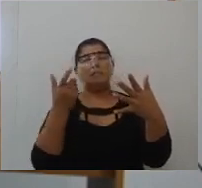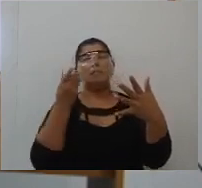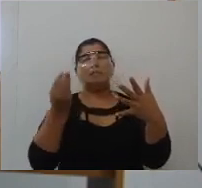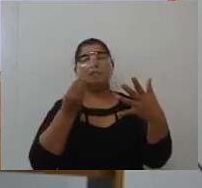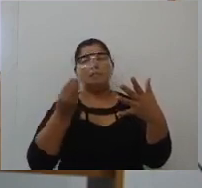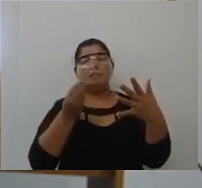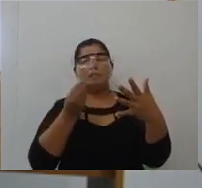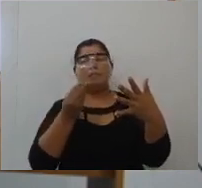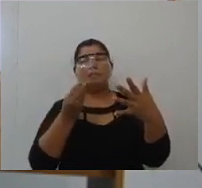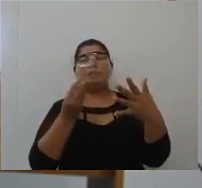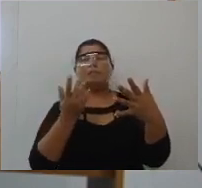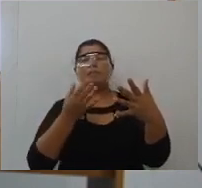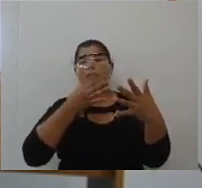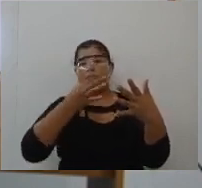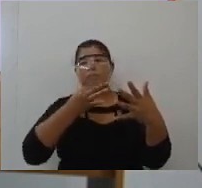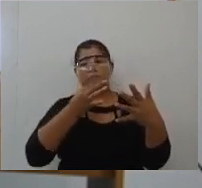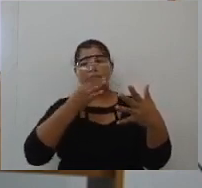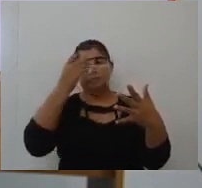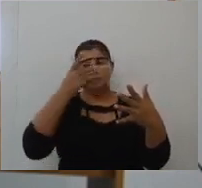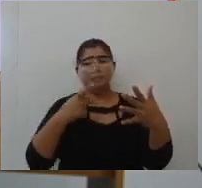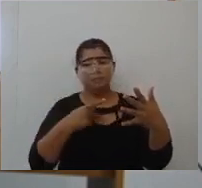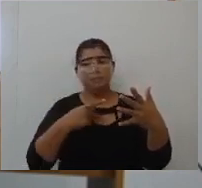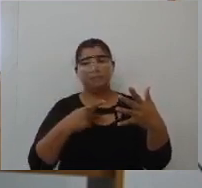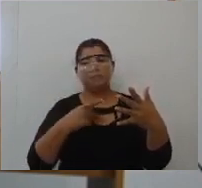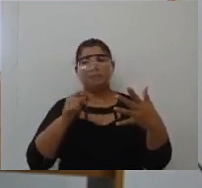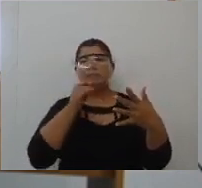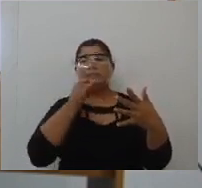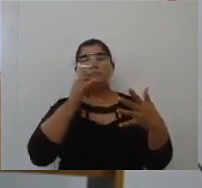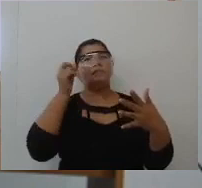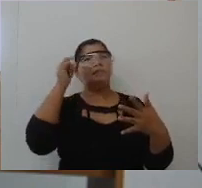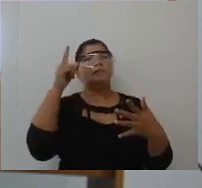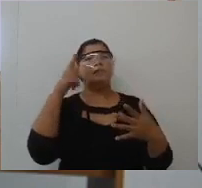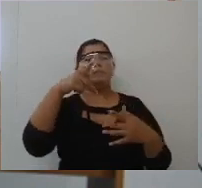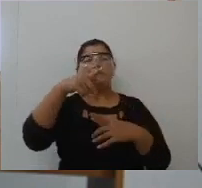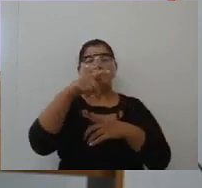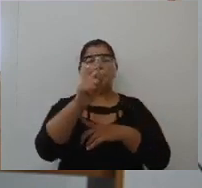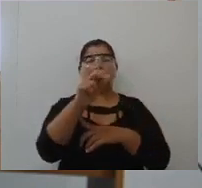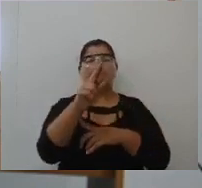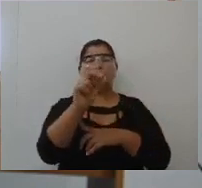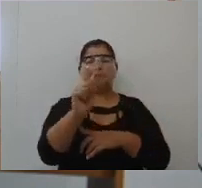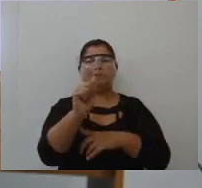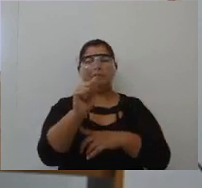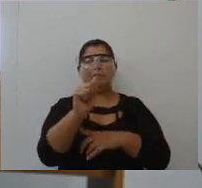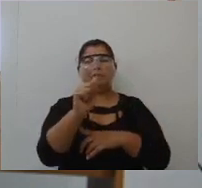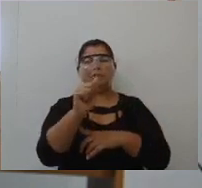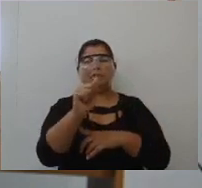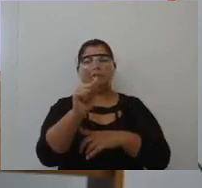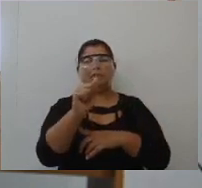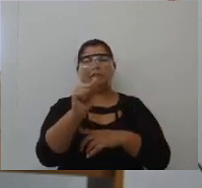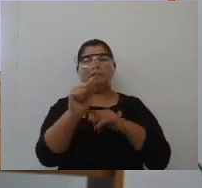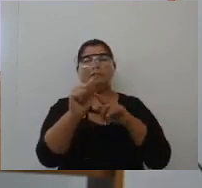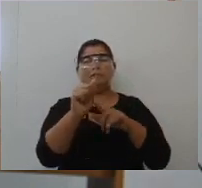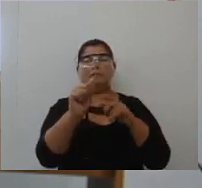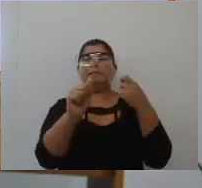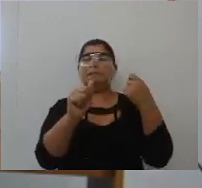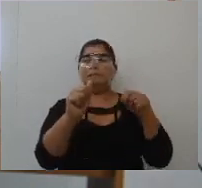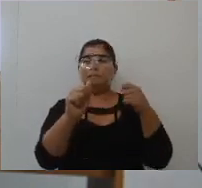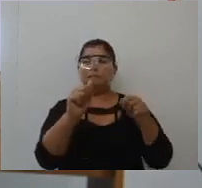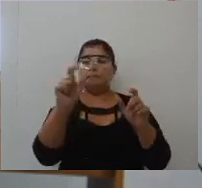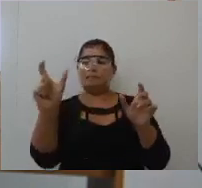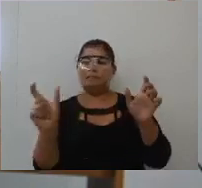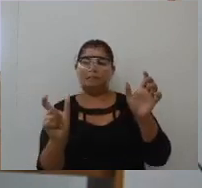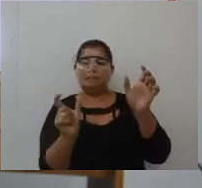de intervenção. Você viu a ideia do para, né? Então a proposta de intervenção a gente tem que trazer, né, o